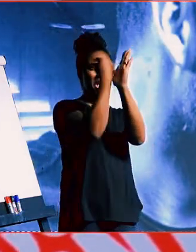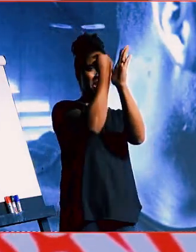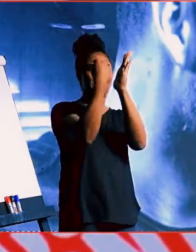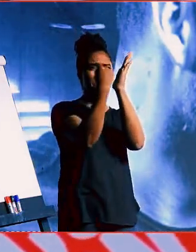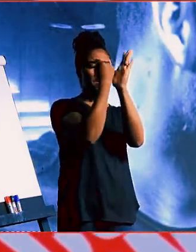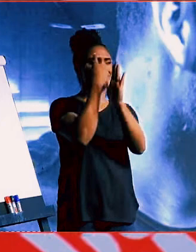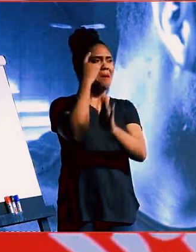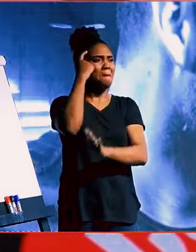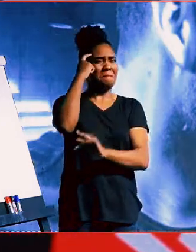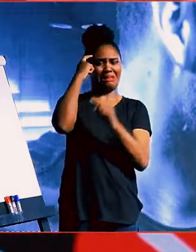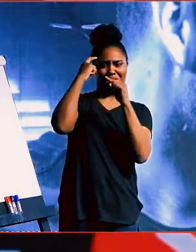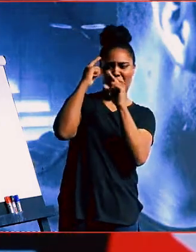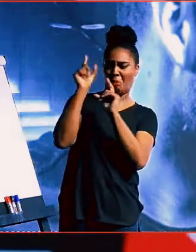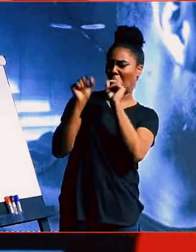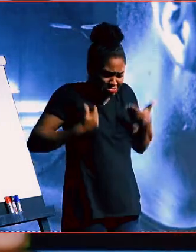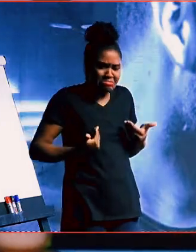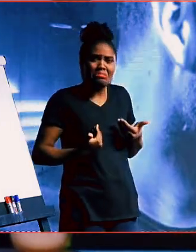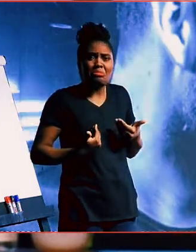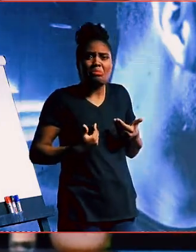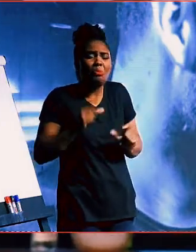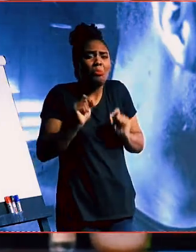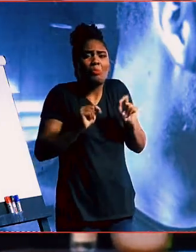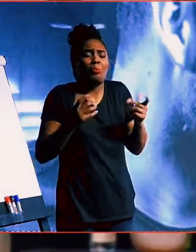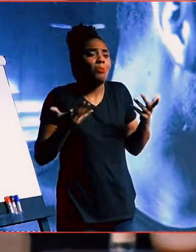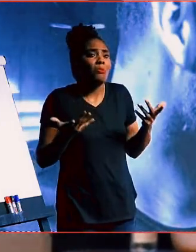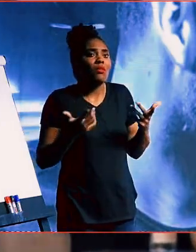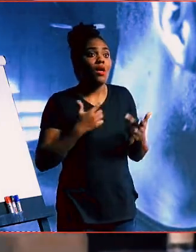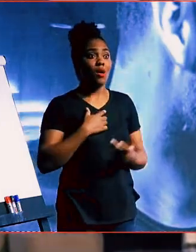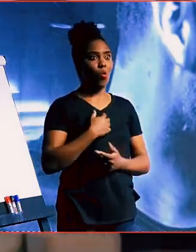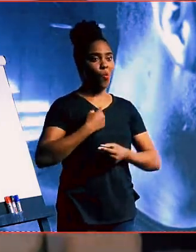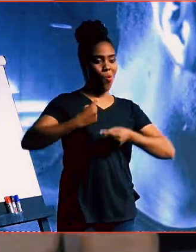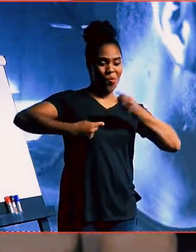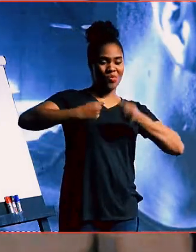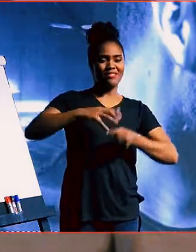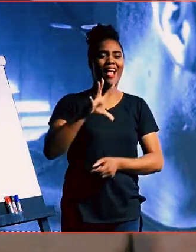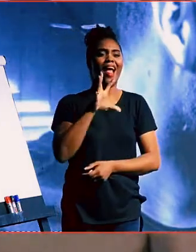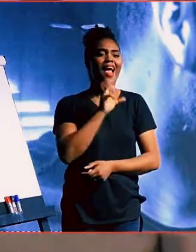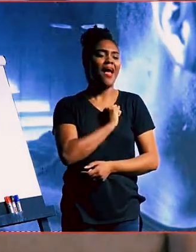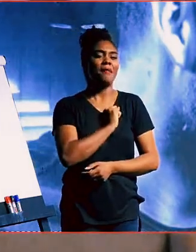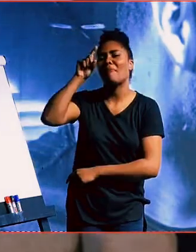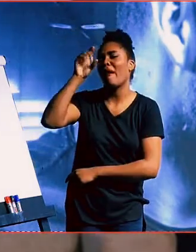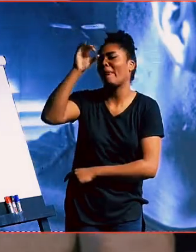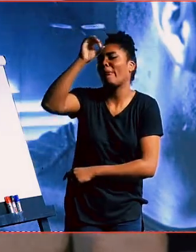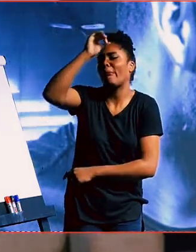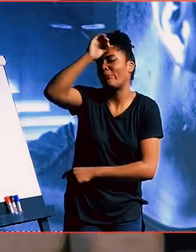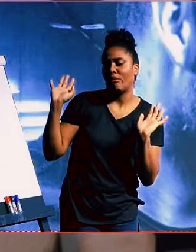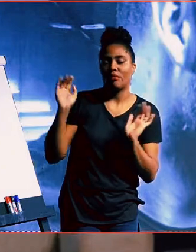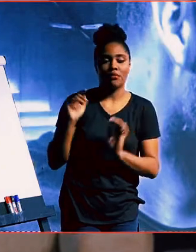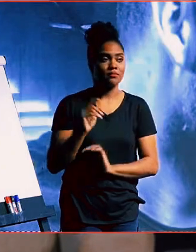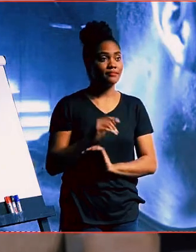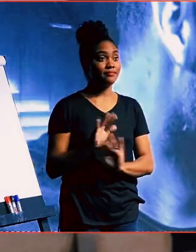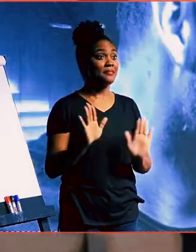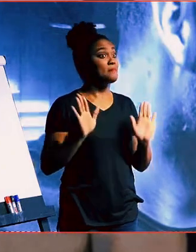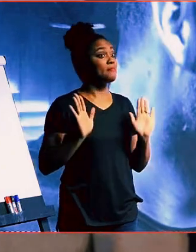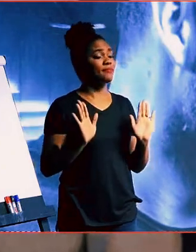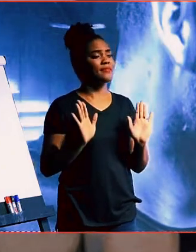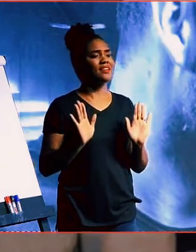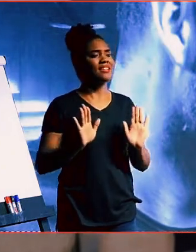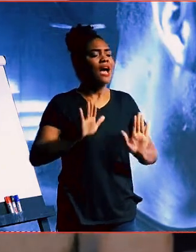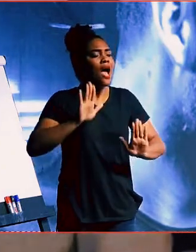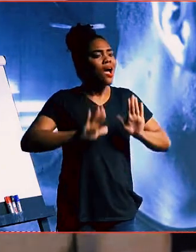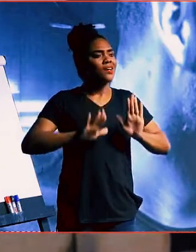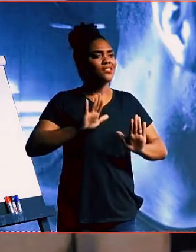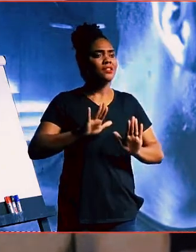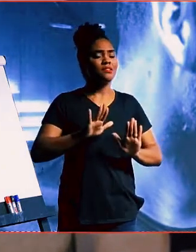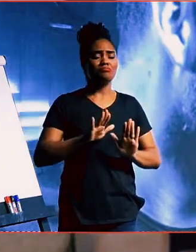desse jeito Por que que isso é assim né eu tô amando a política Porque estão dizendo o Pablo é ingênuo mas tem coisas que você tem que